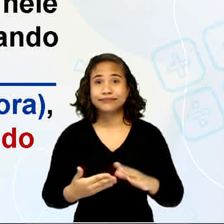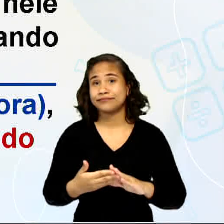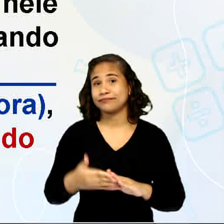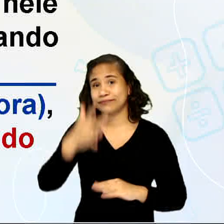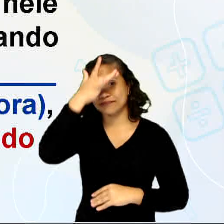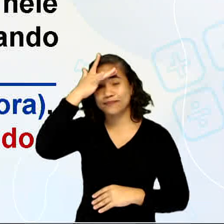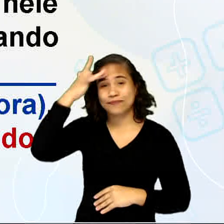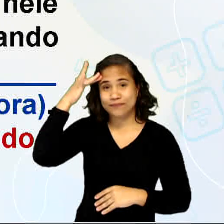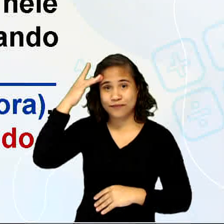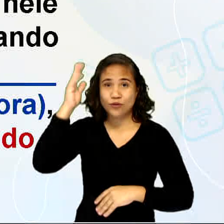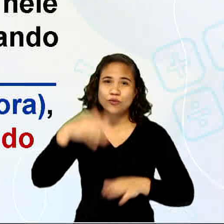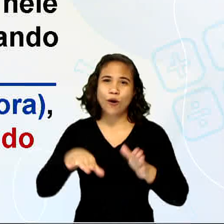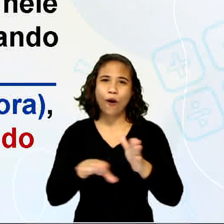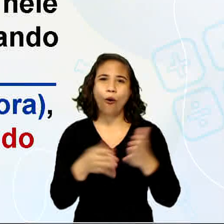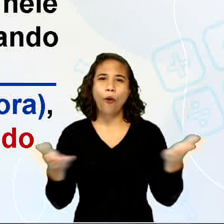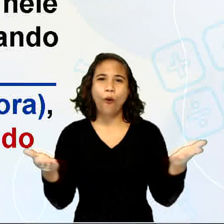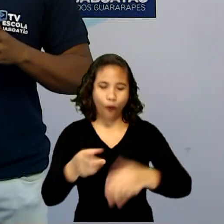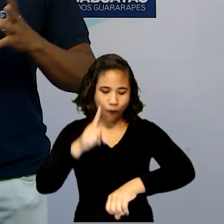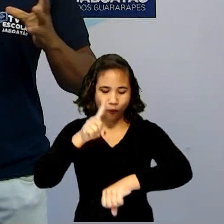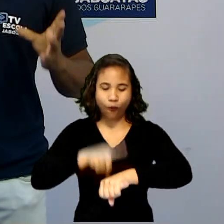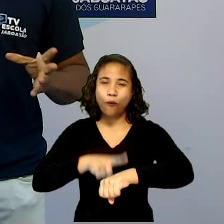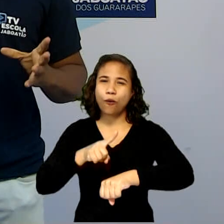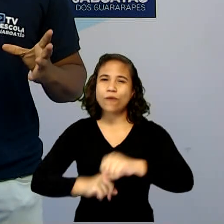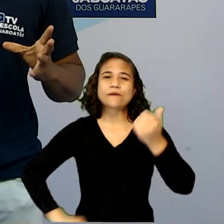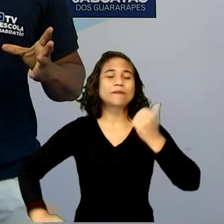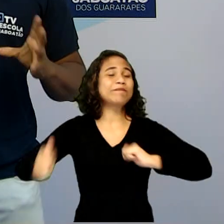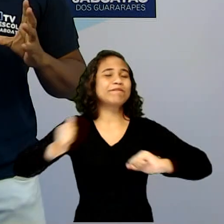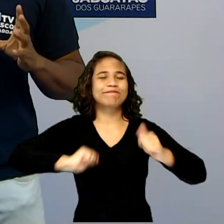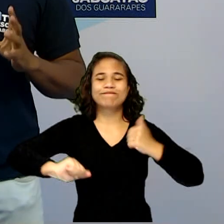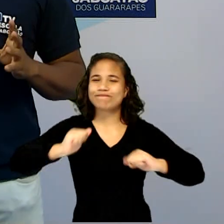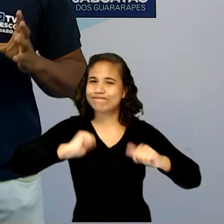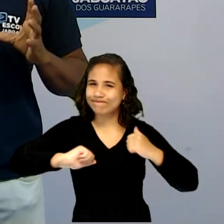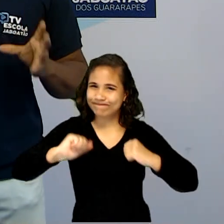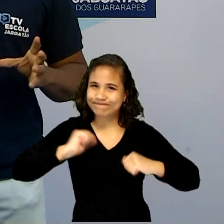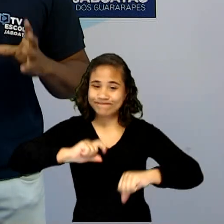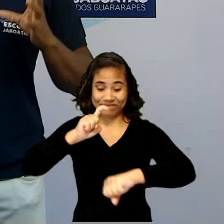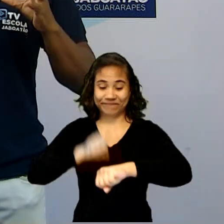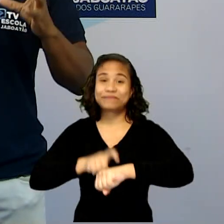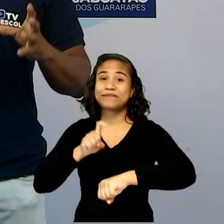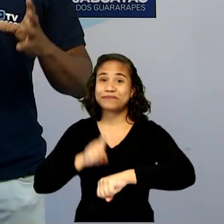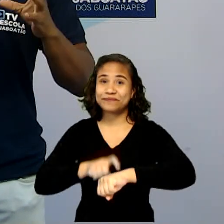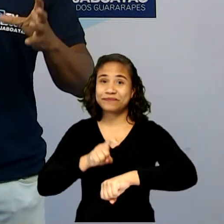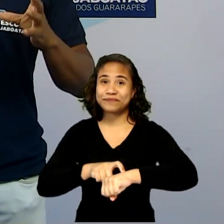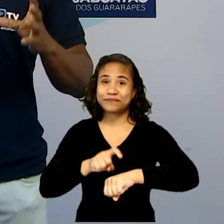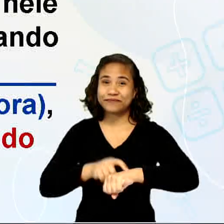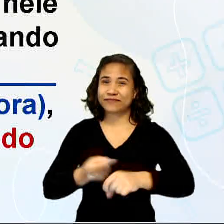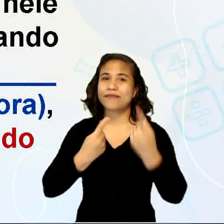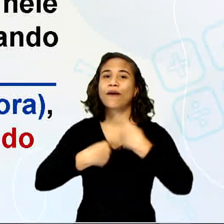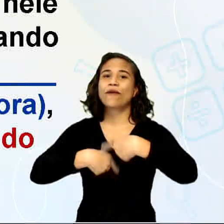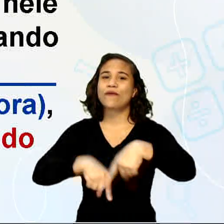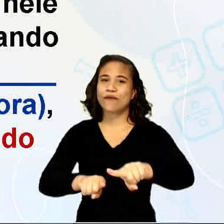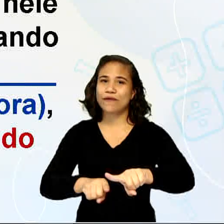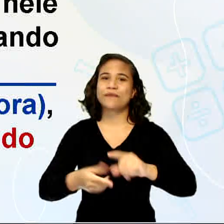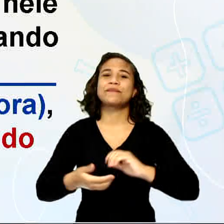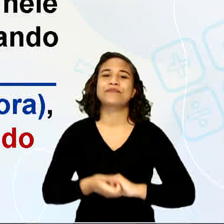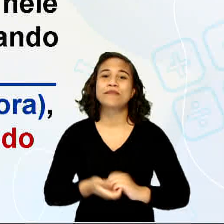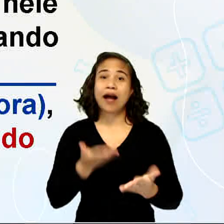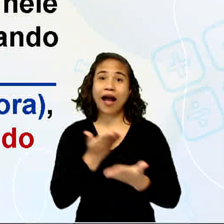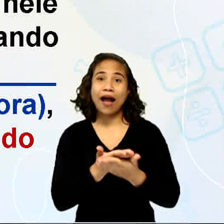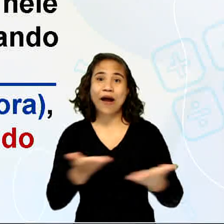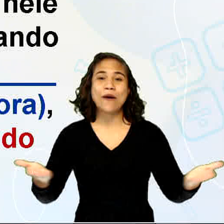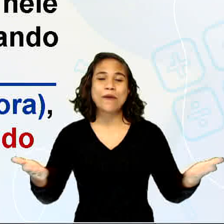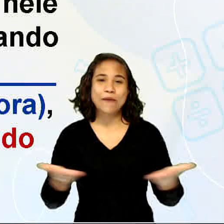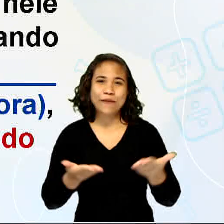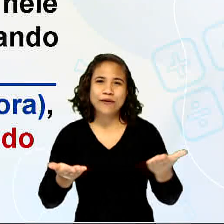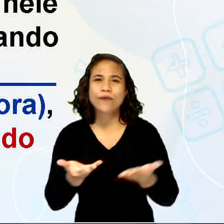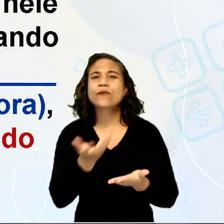Gente, chegou aquele momento tão esperado, que é o momento do nosso desafio. Da aula de hoje, o